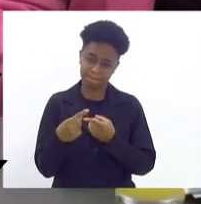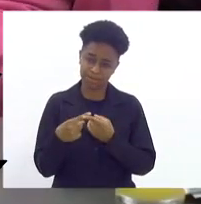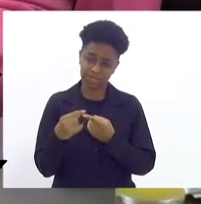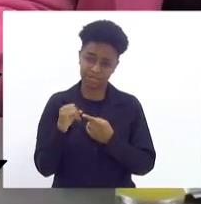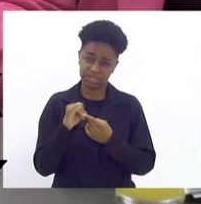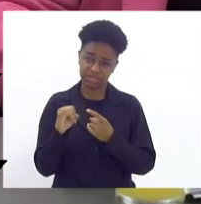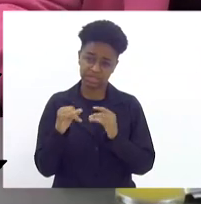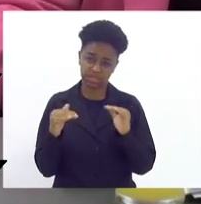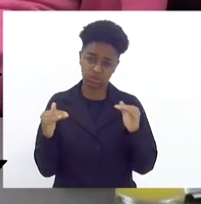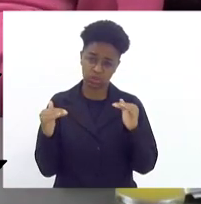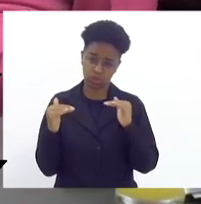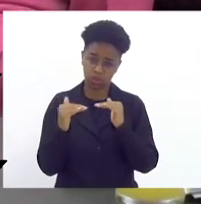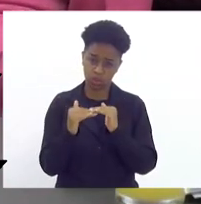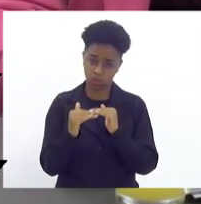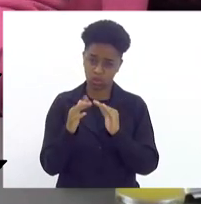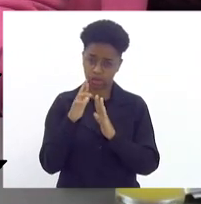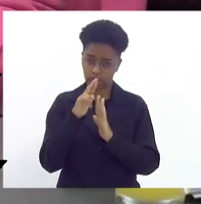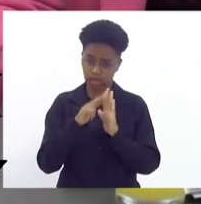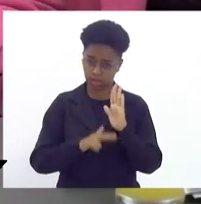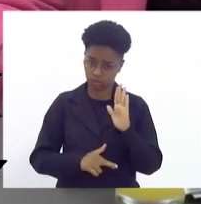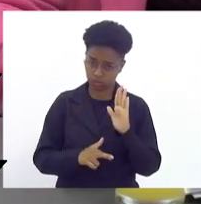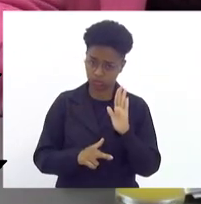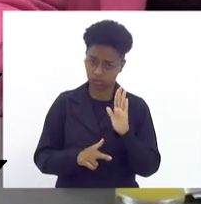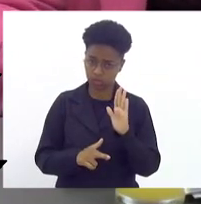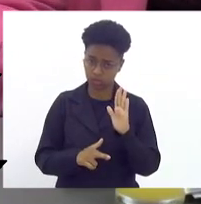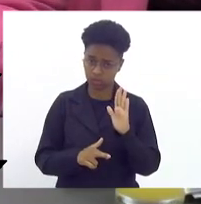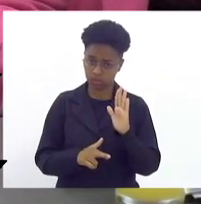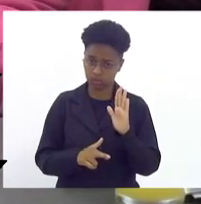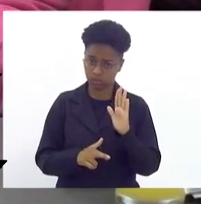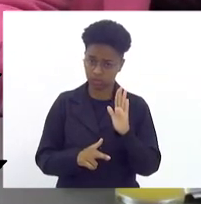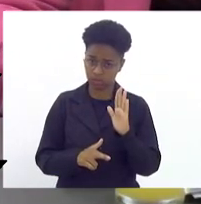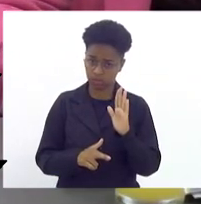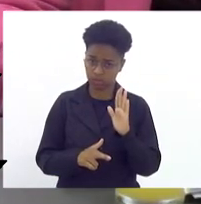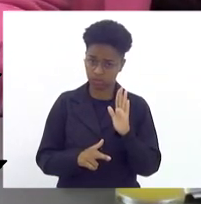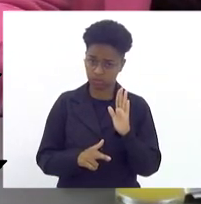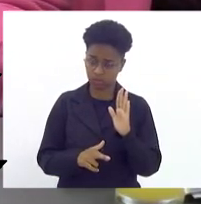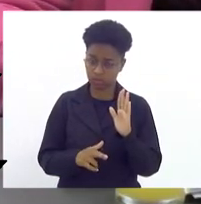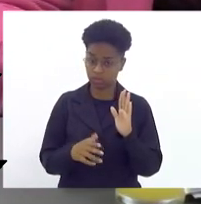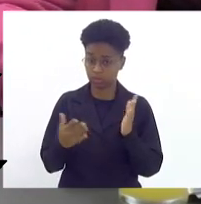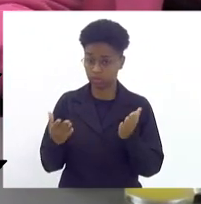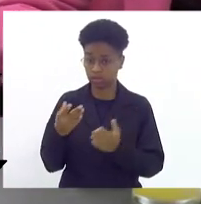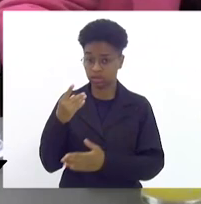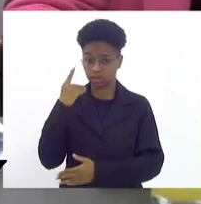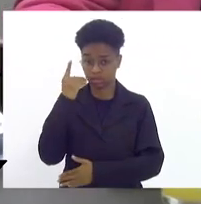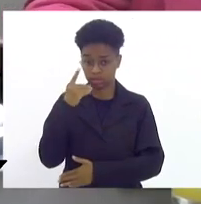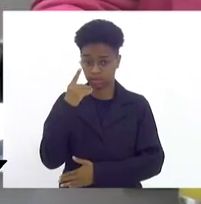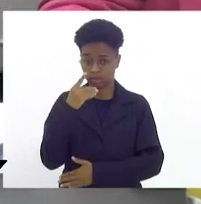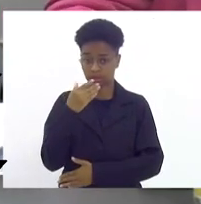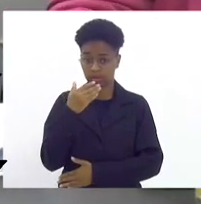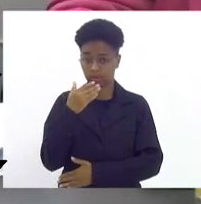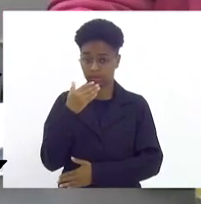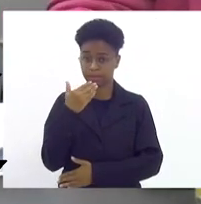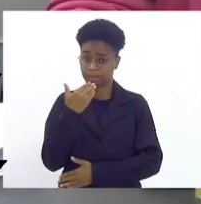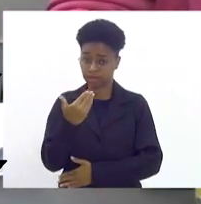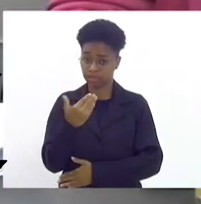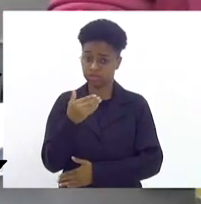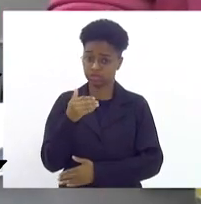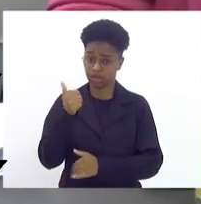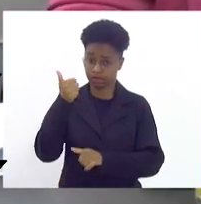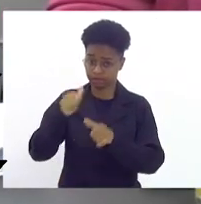concordância do relator, que o deputado Carlos Mink peça a vista é um direito